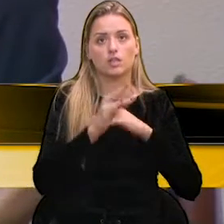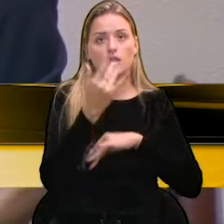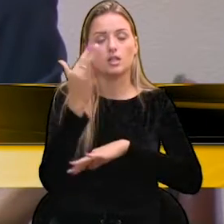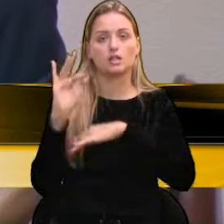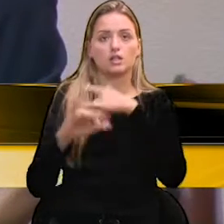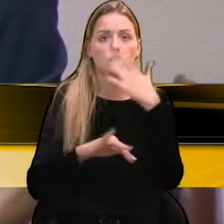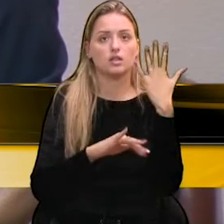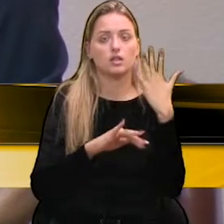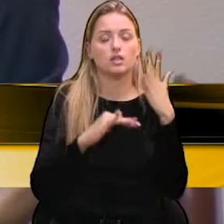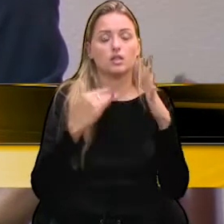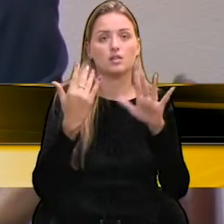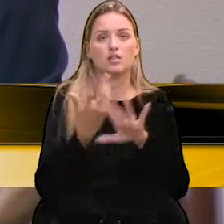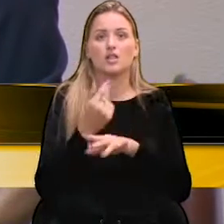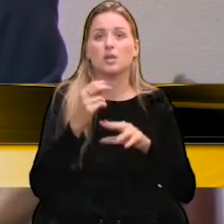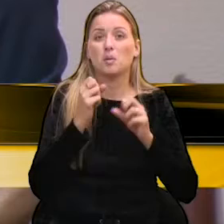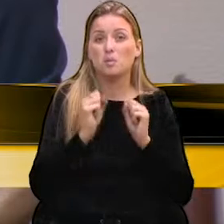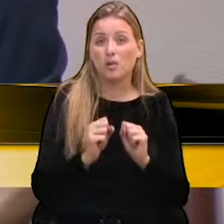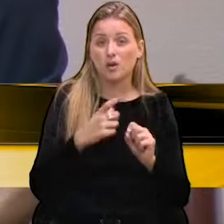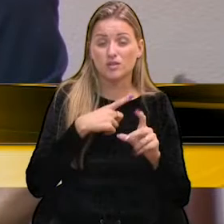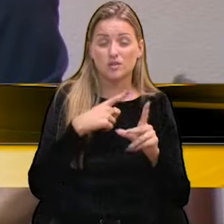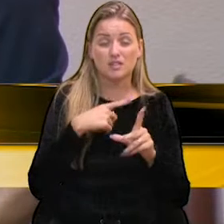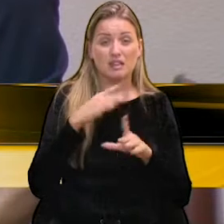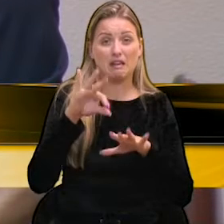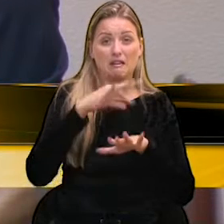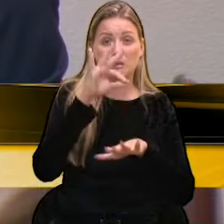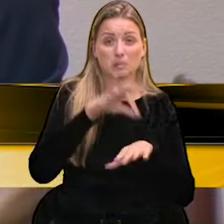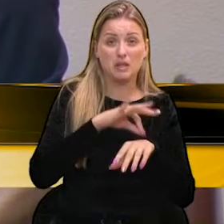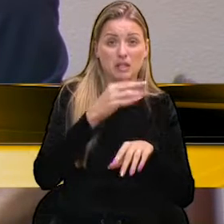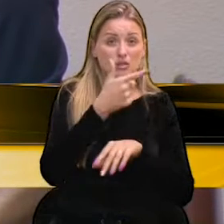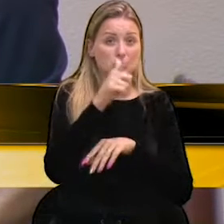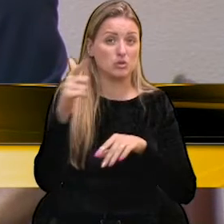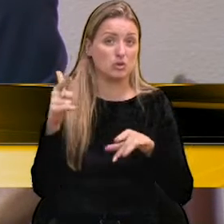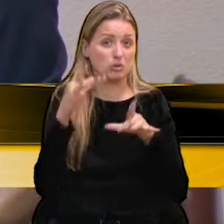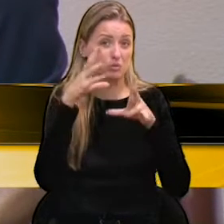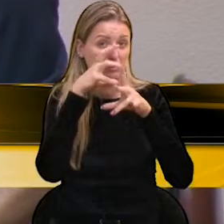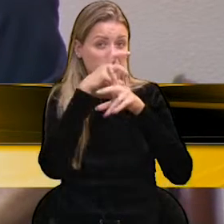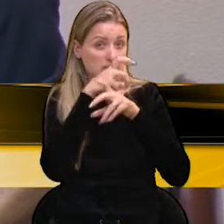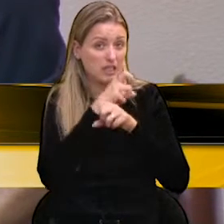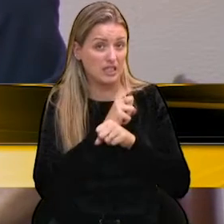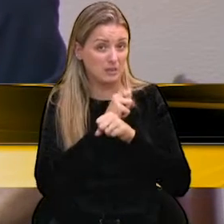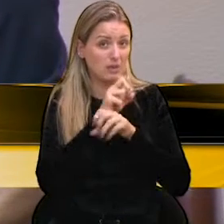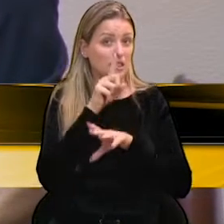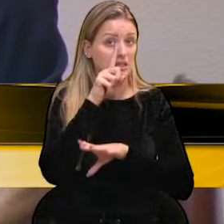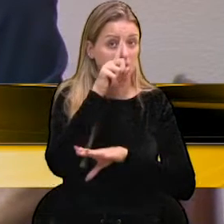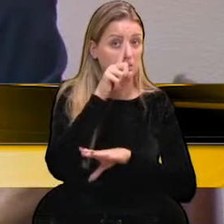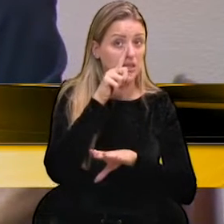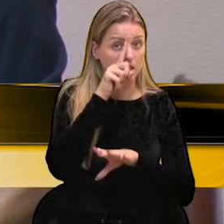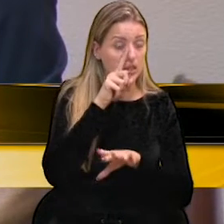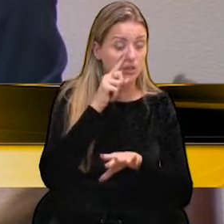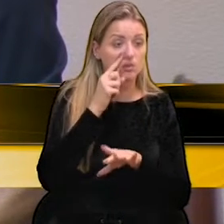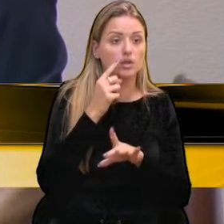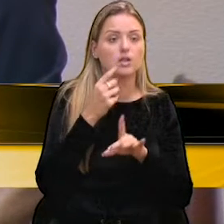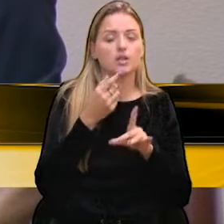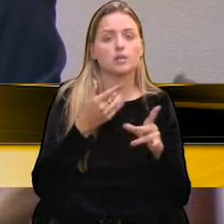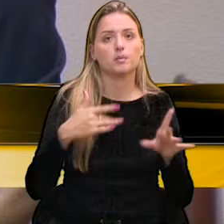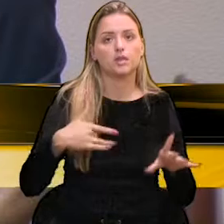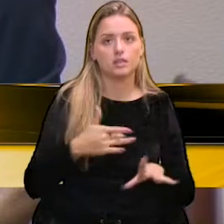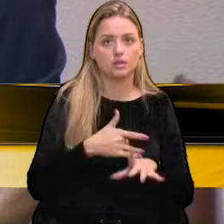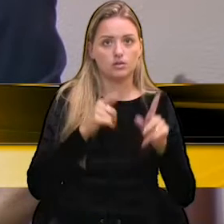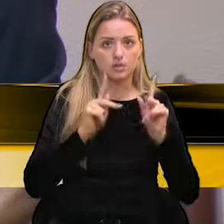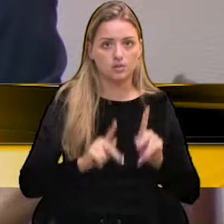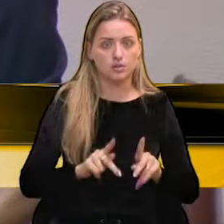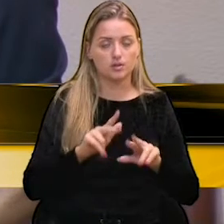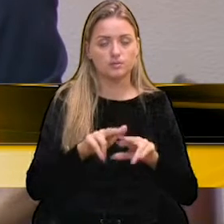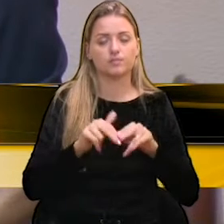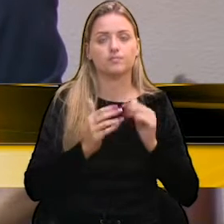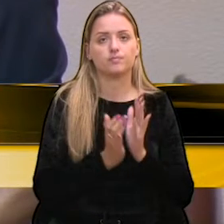alta, são fatores de propagação de insetos e outros animais peçonhentos perigosos para a saúde da população. Pelo exposto,